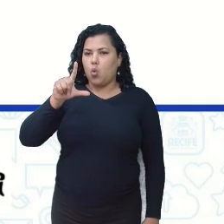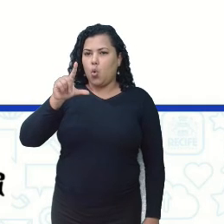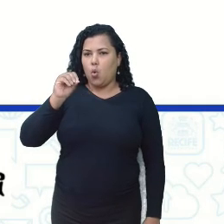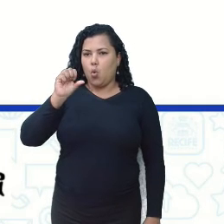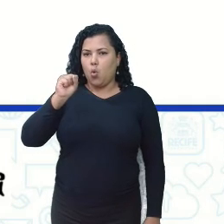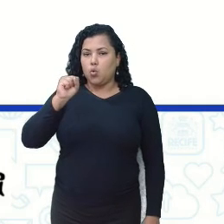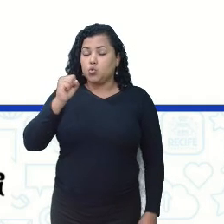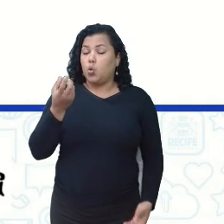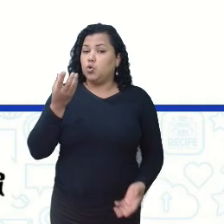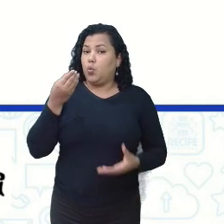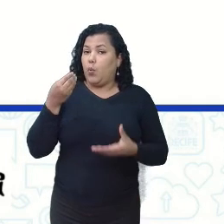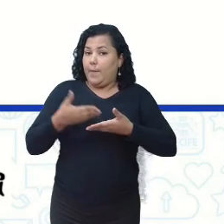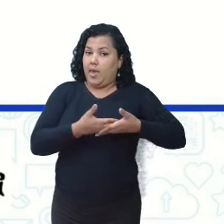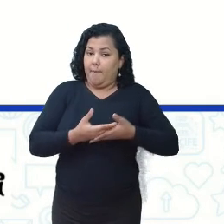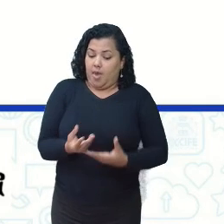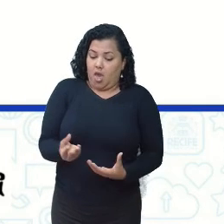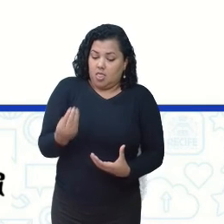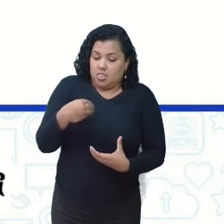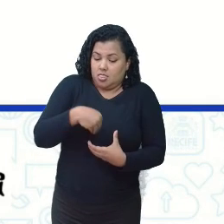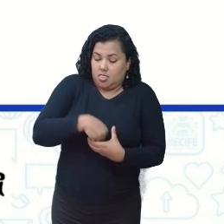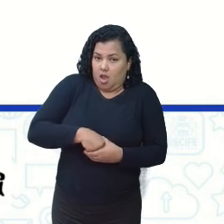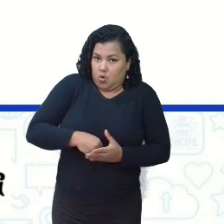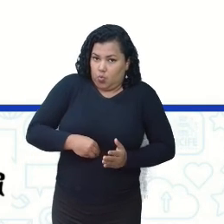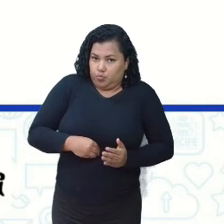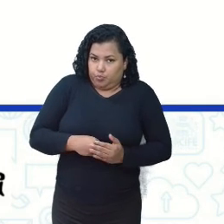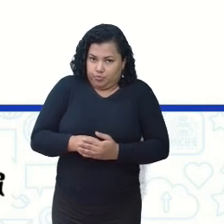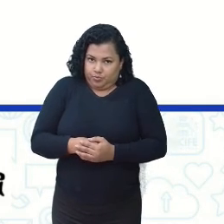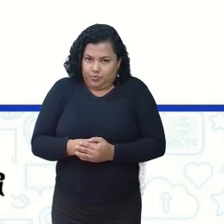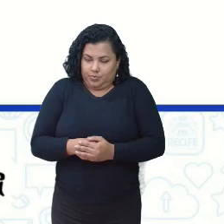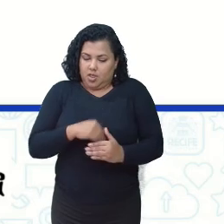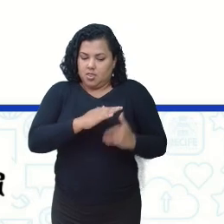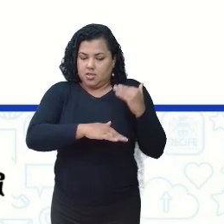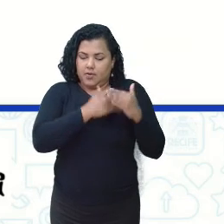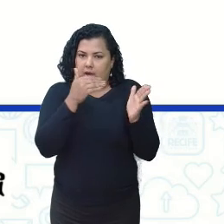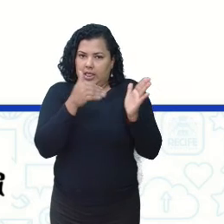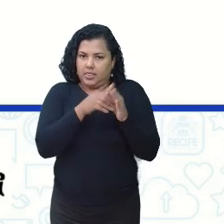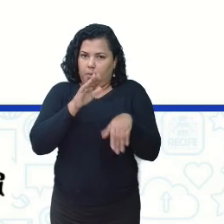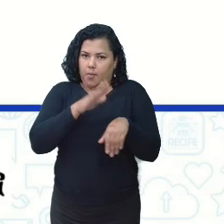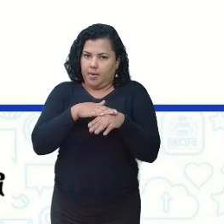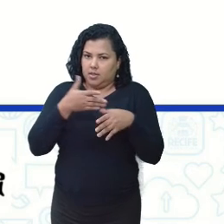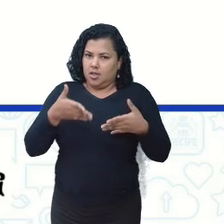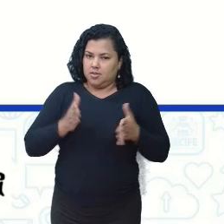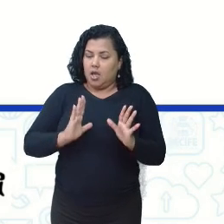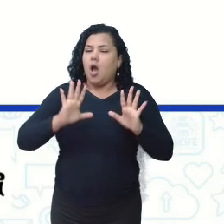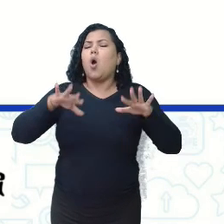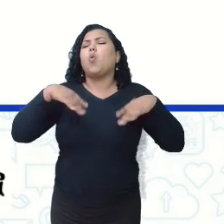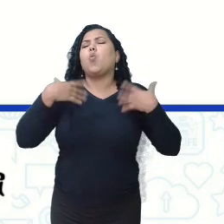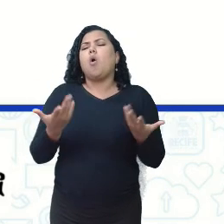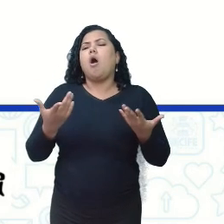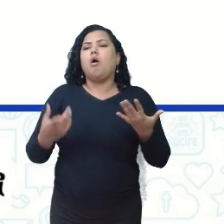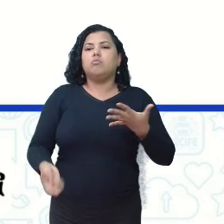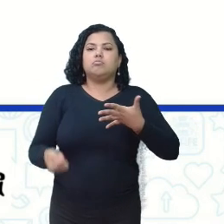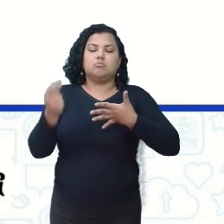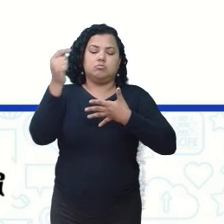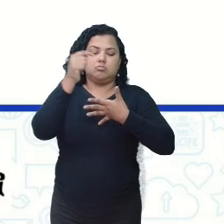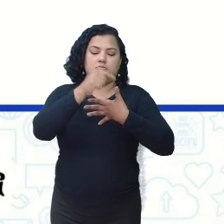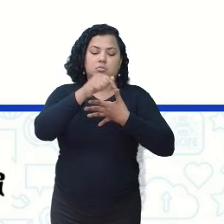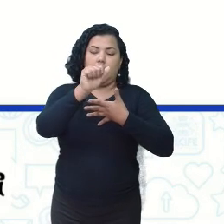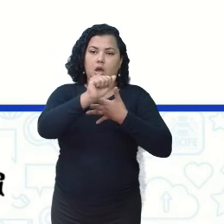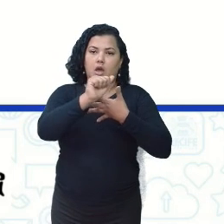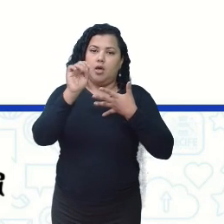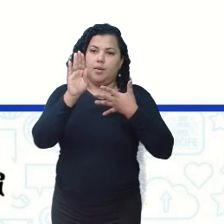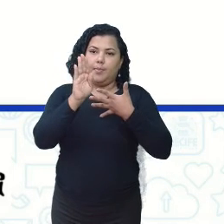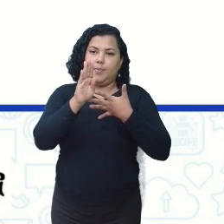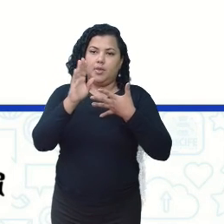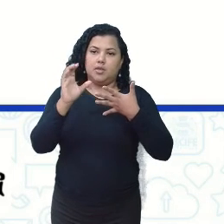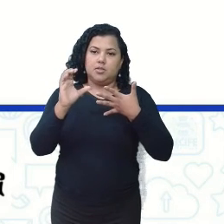embrião instala-se e desenvolve-se até a hora do nascimento. Esse órgão é a uretra,